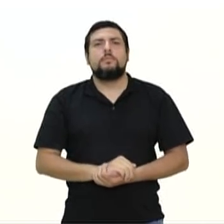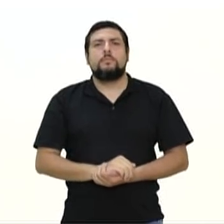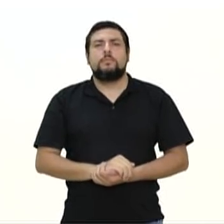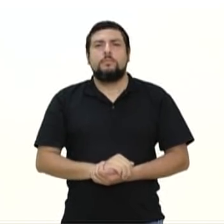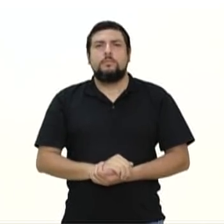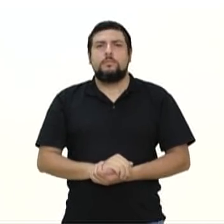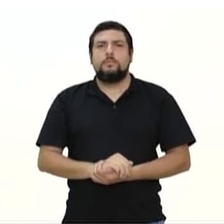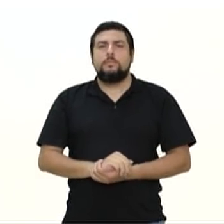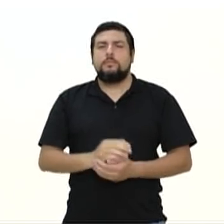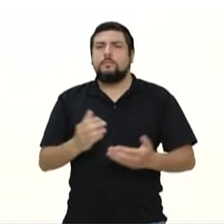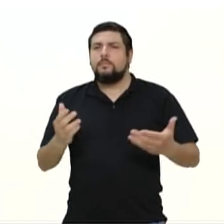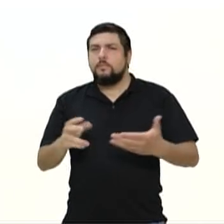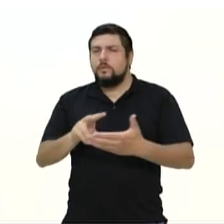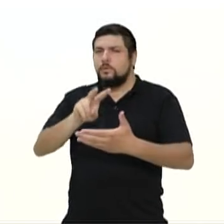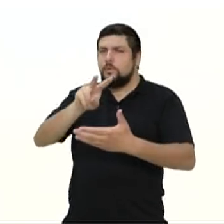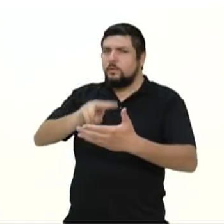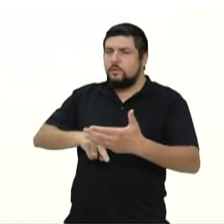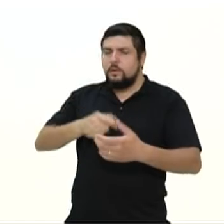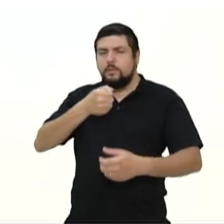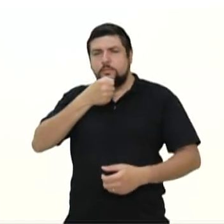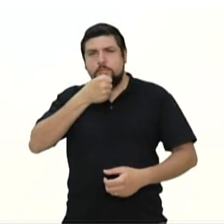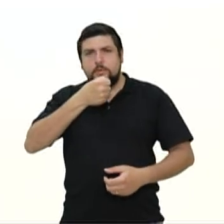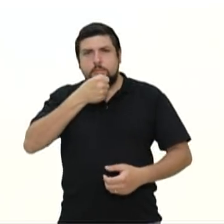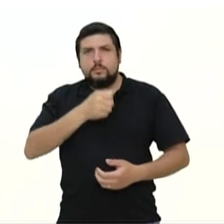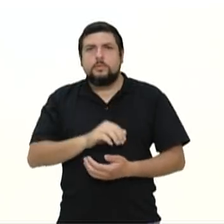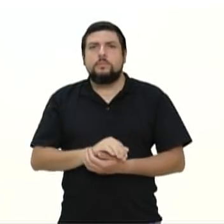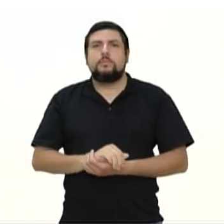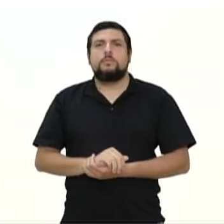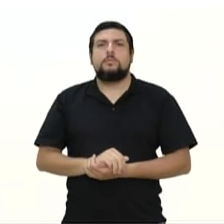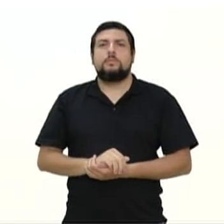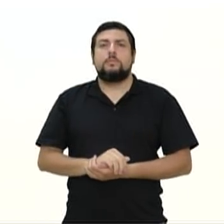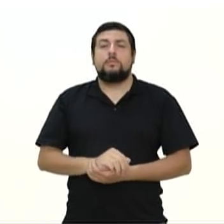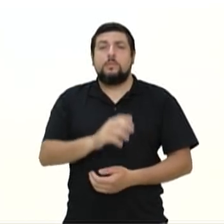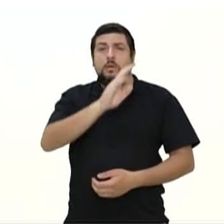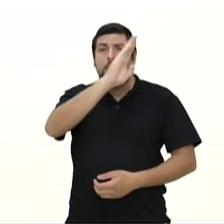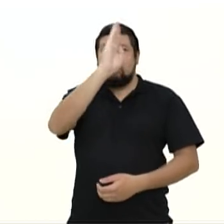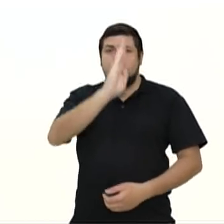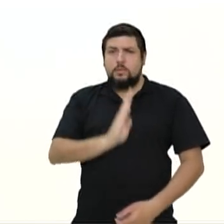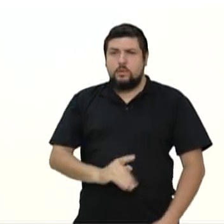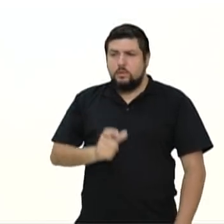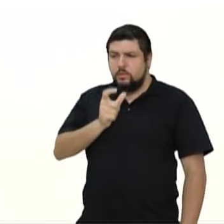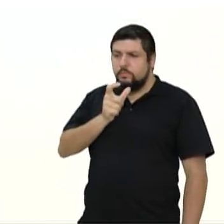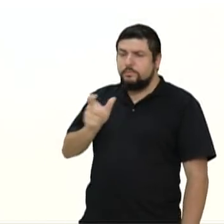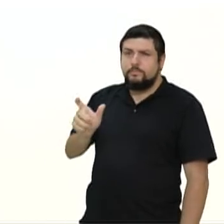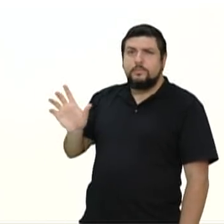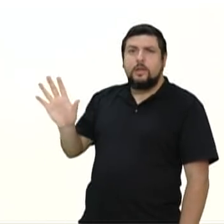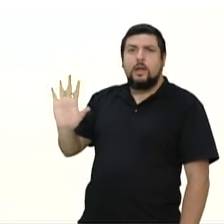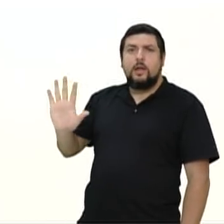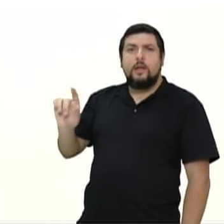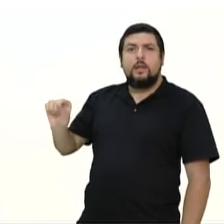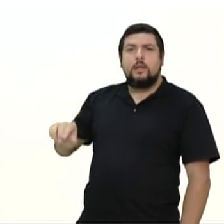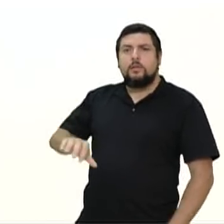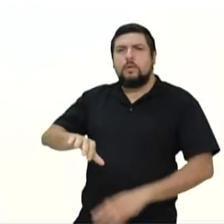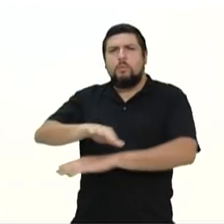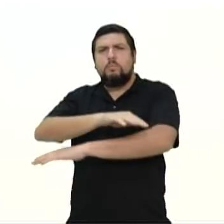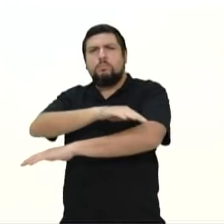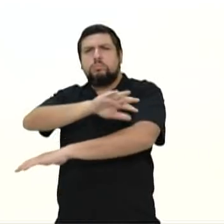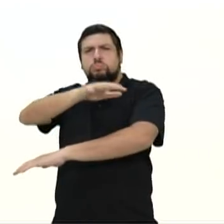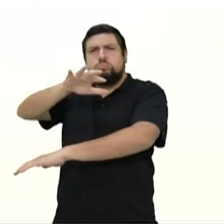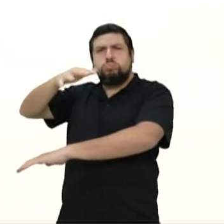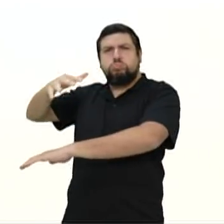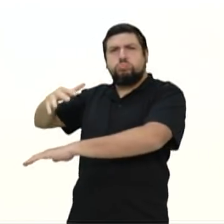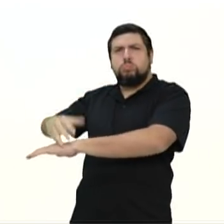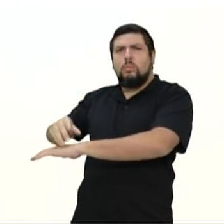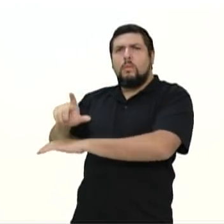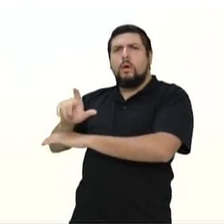Leiam comigo esta reportagem. Brasil diz adeus à maior lixão da América Latina em